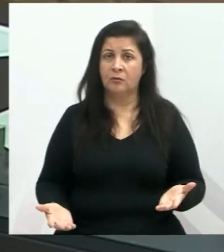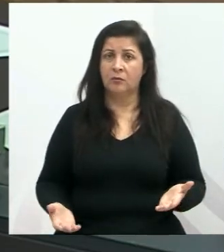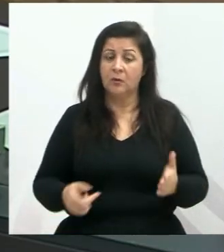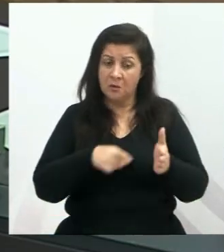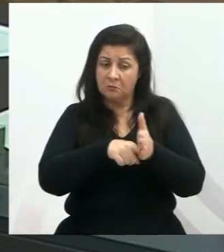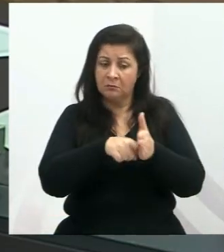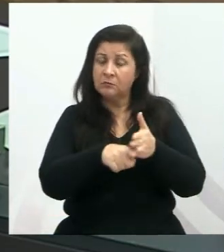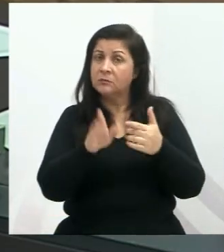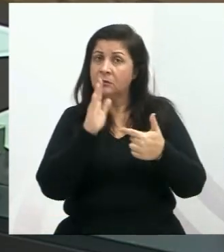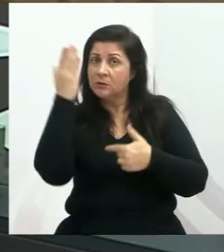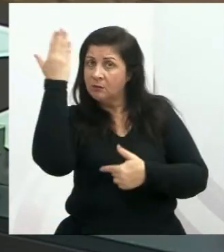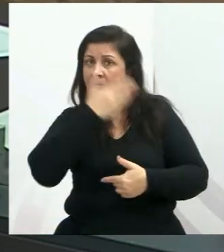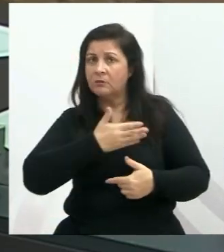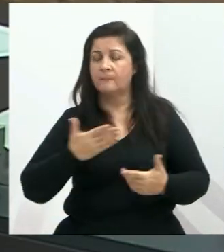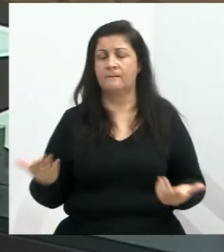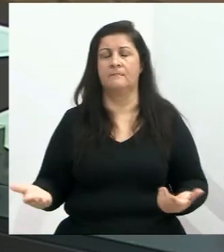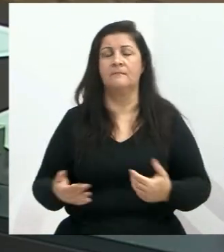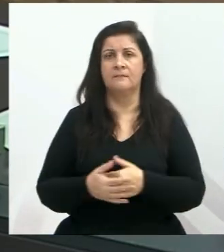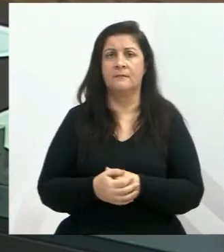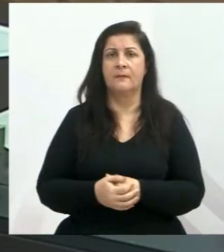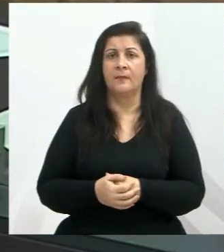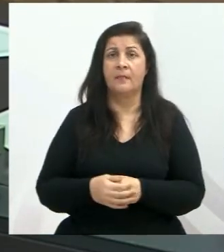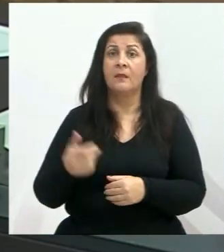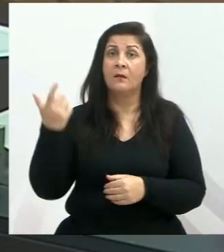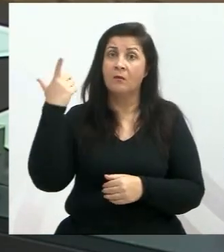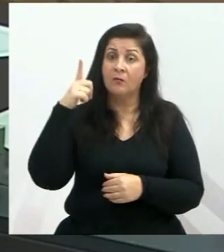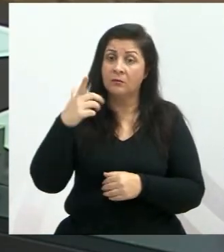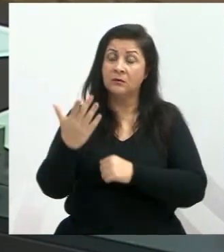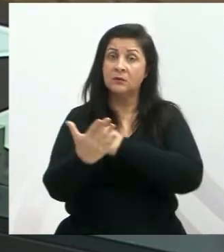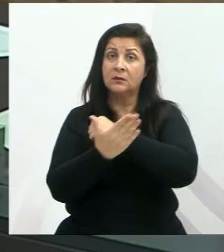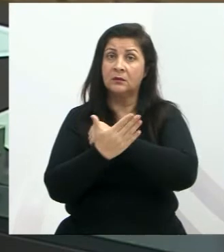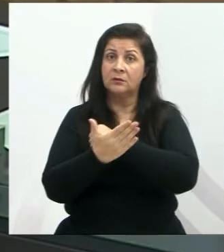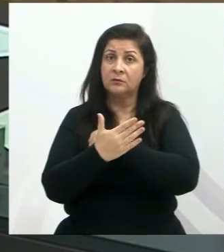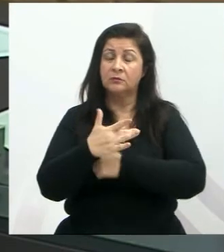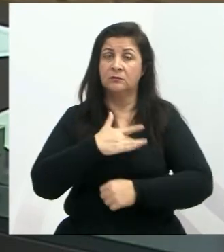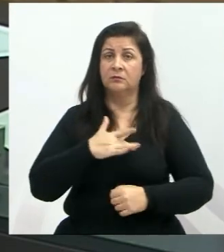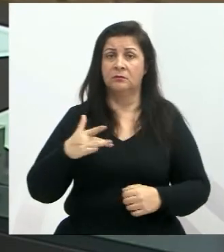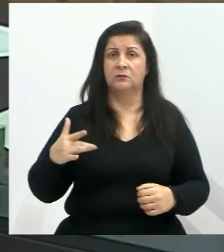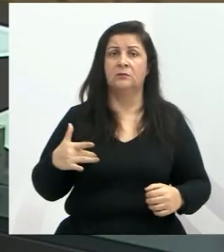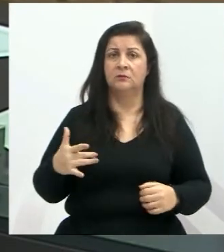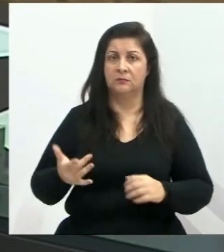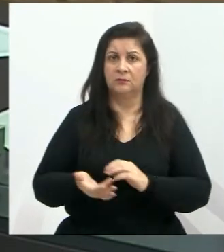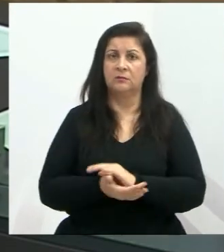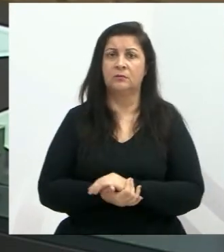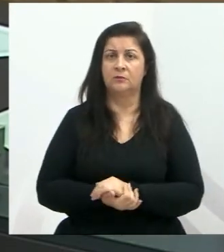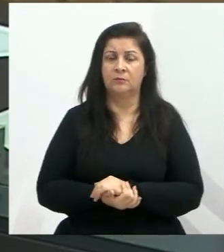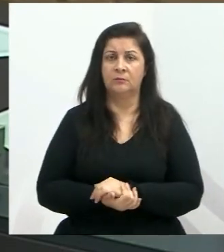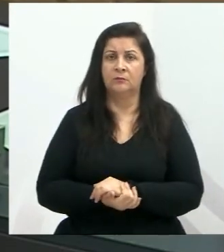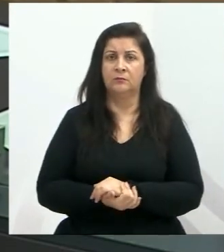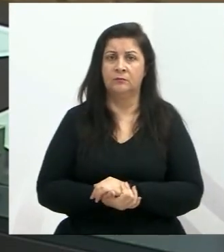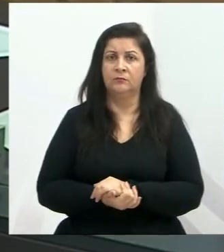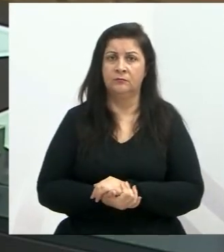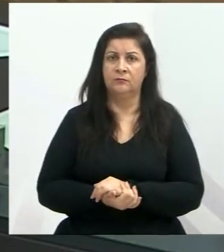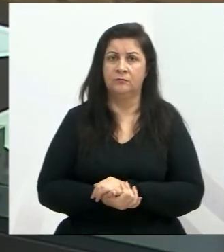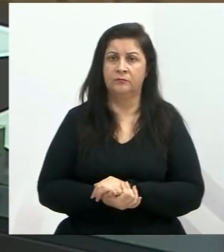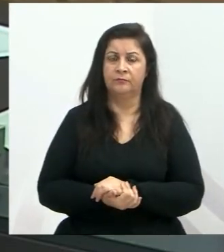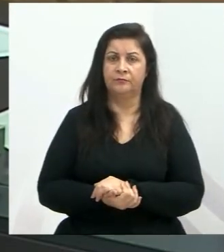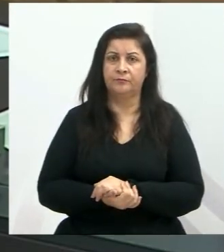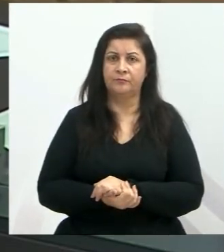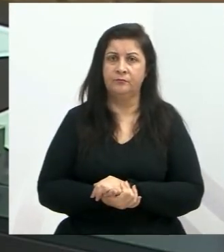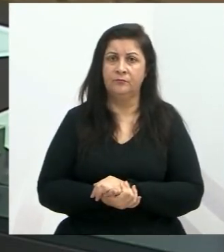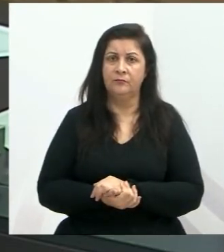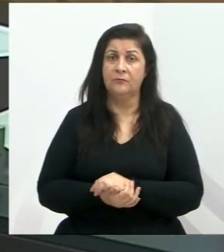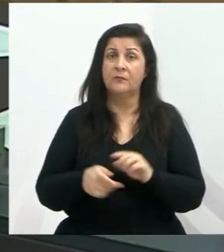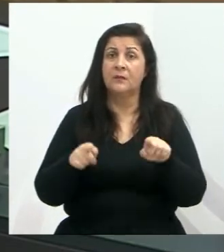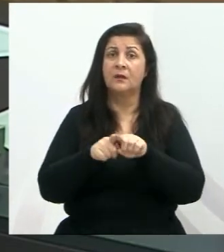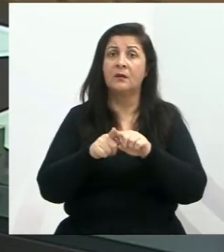ele consegue fazer uma imunização da pessoa que pratica atividades físicas rotineiramente e